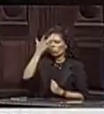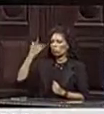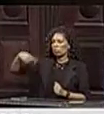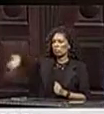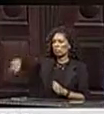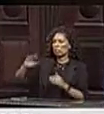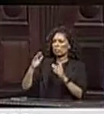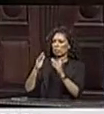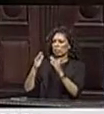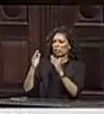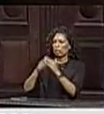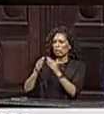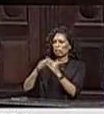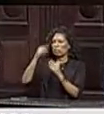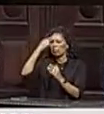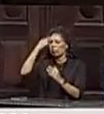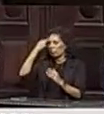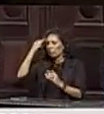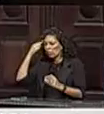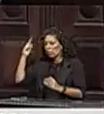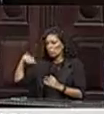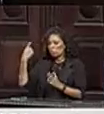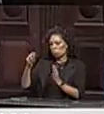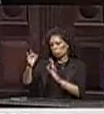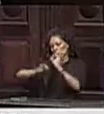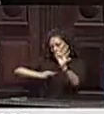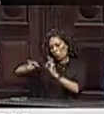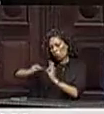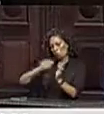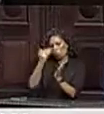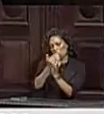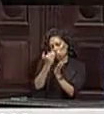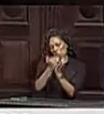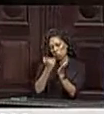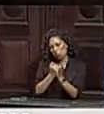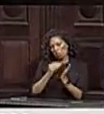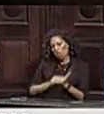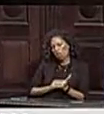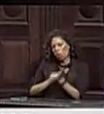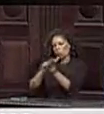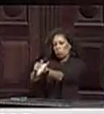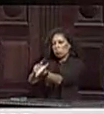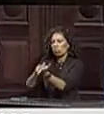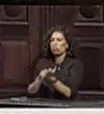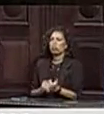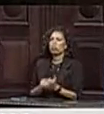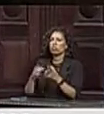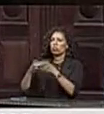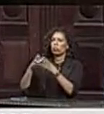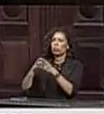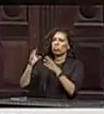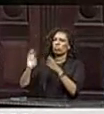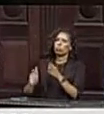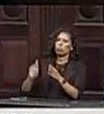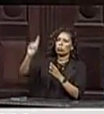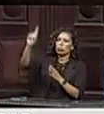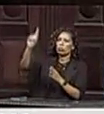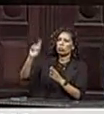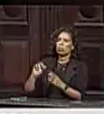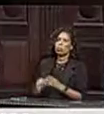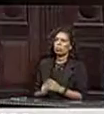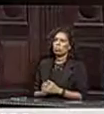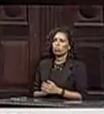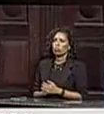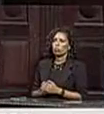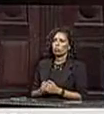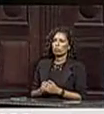Vamos encaminhar ao Ministério Público uma solicitação para que determine a abertura de um